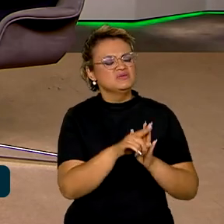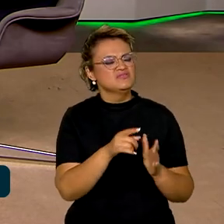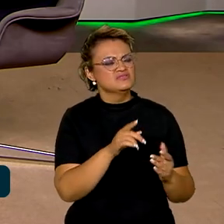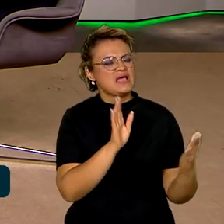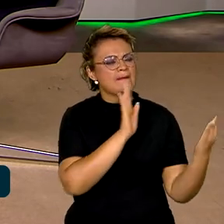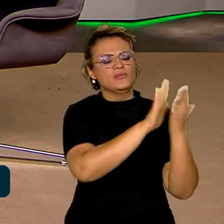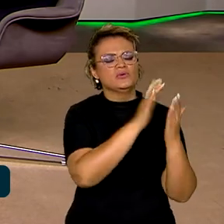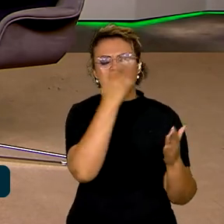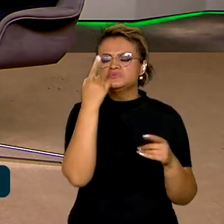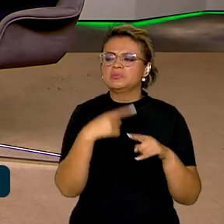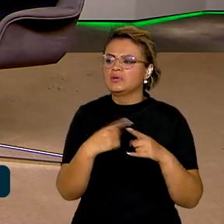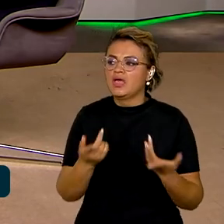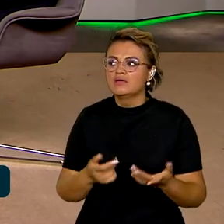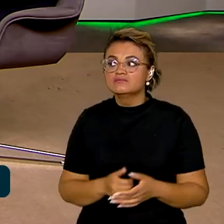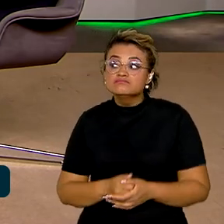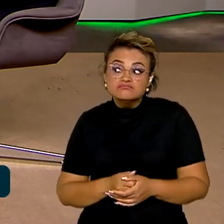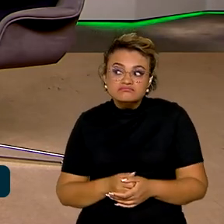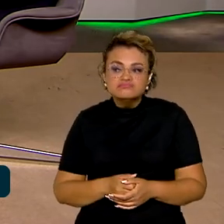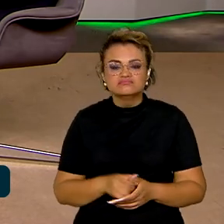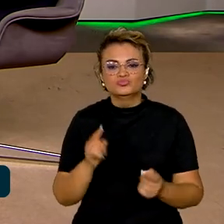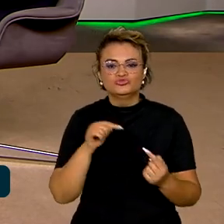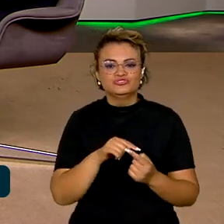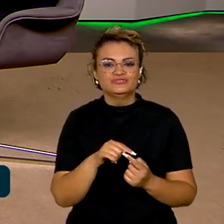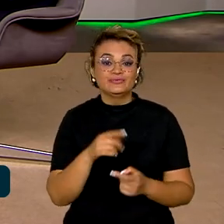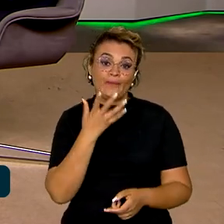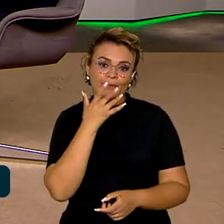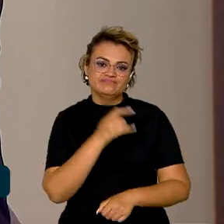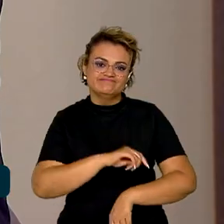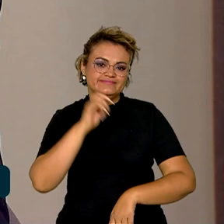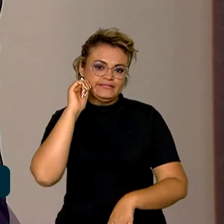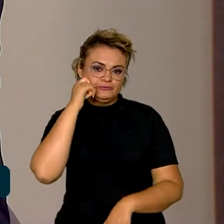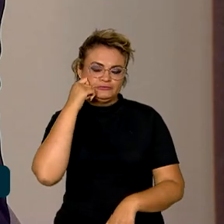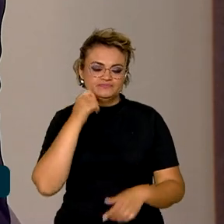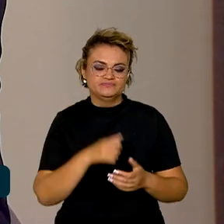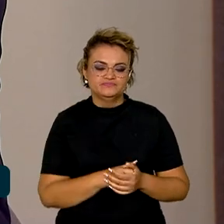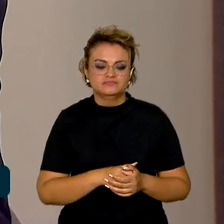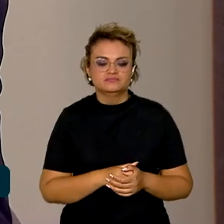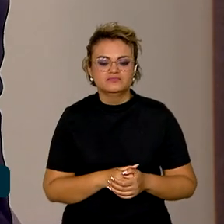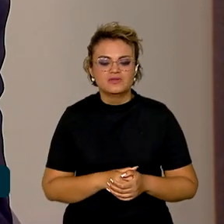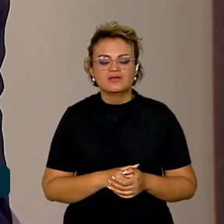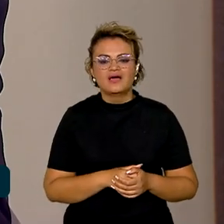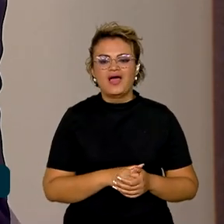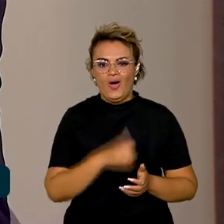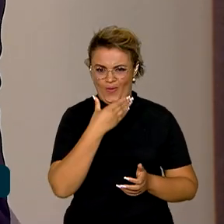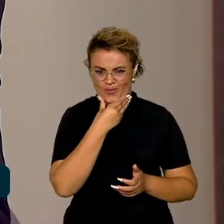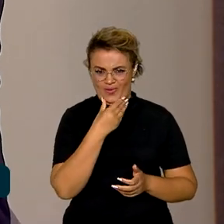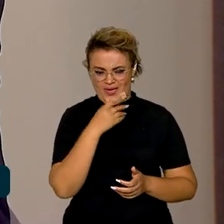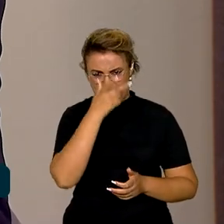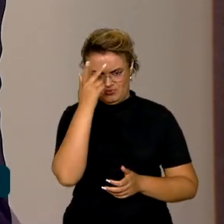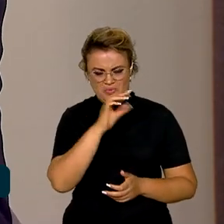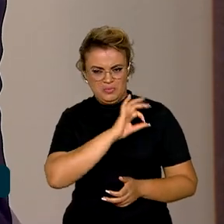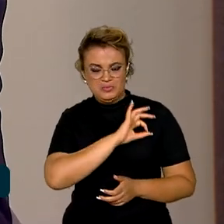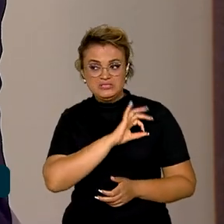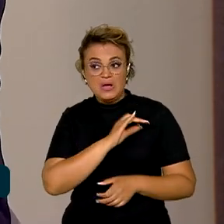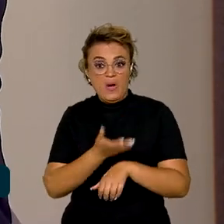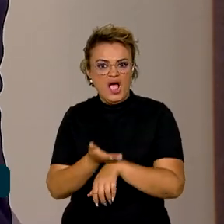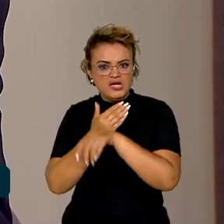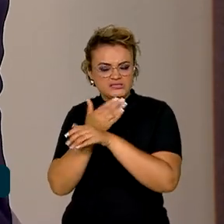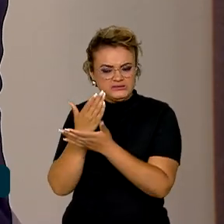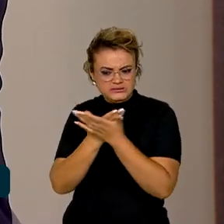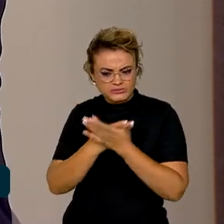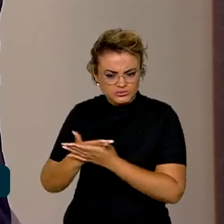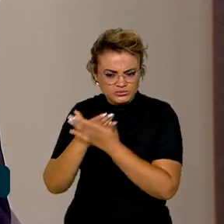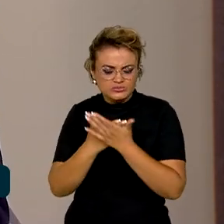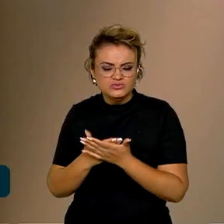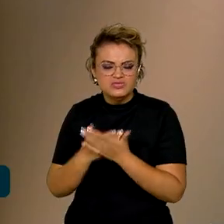pessoa, invariavelmente é por sua cor. Via de regra, o policial é informado, é orientado em relação às